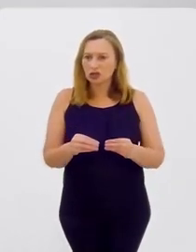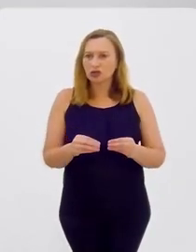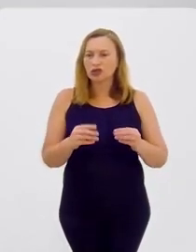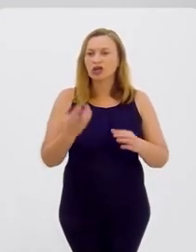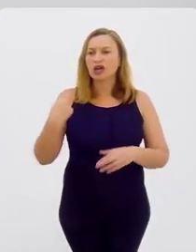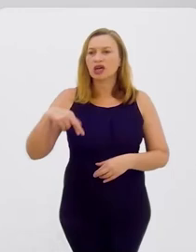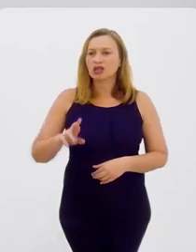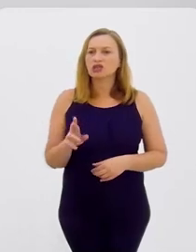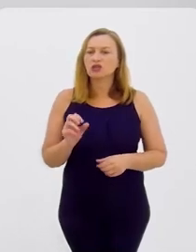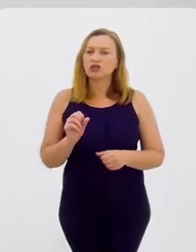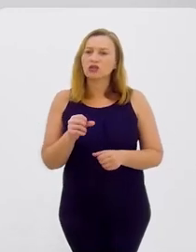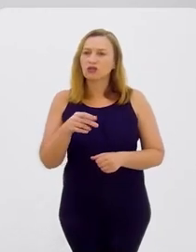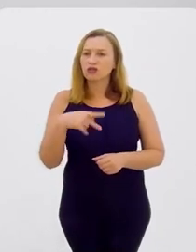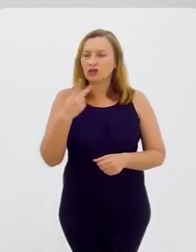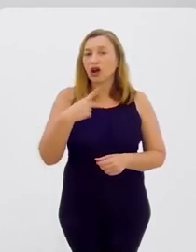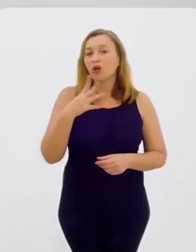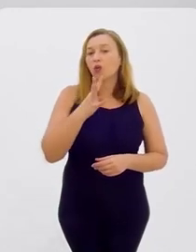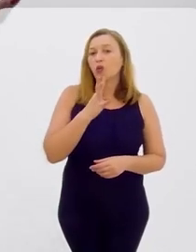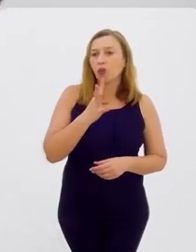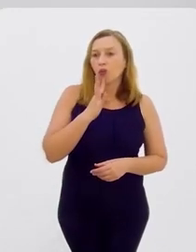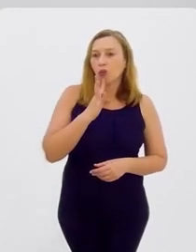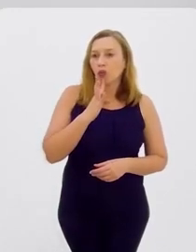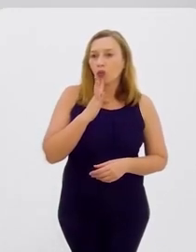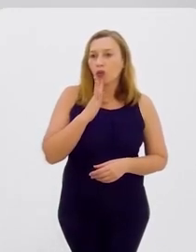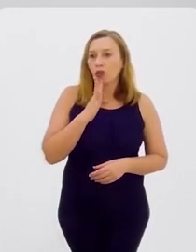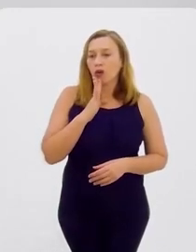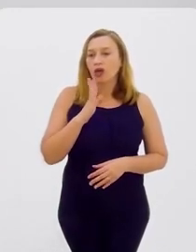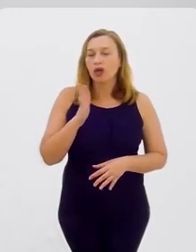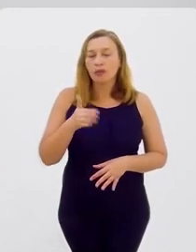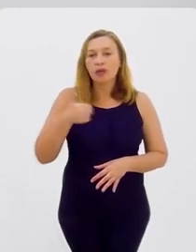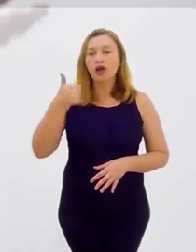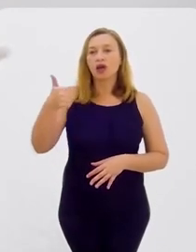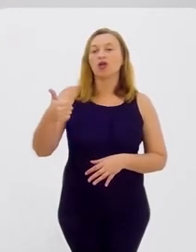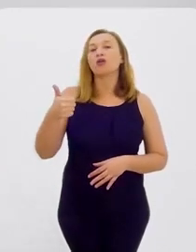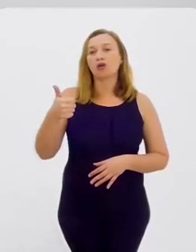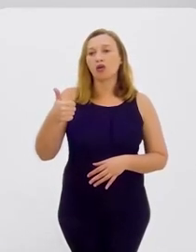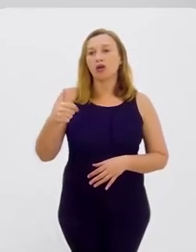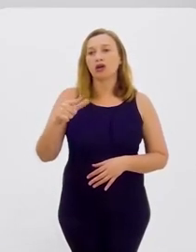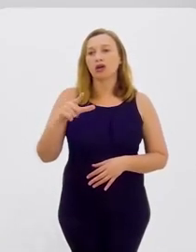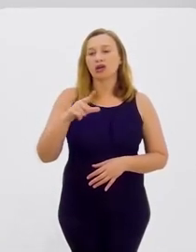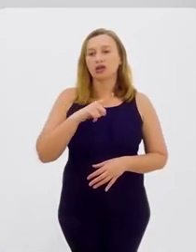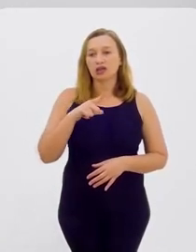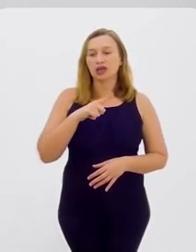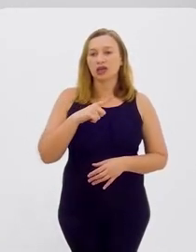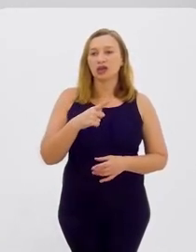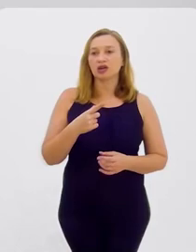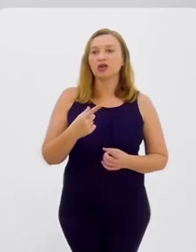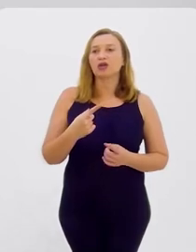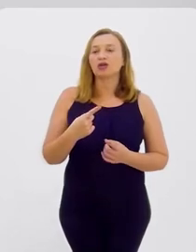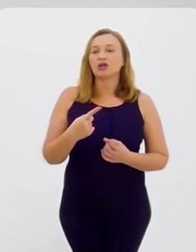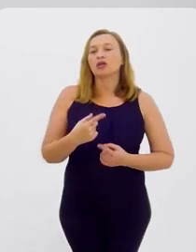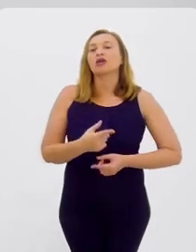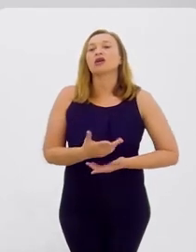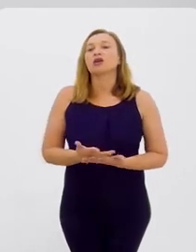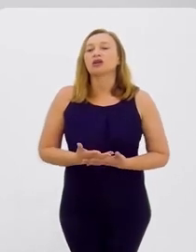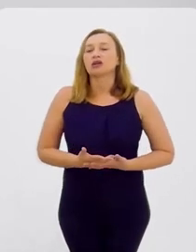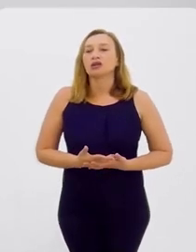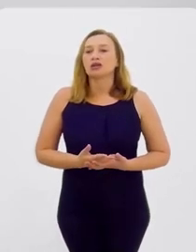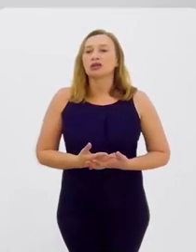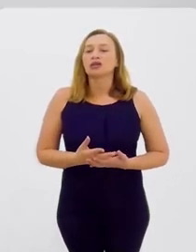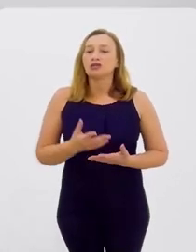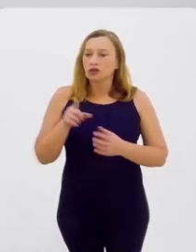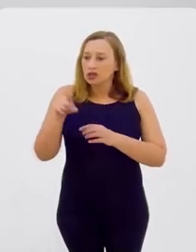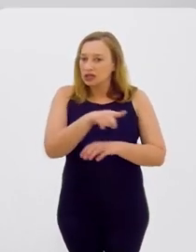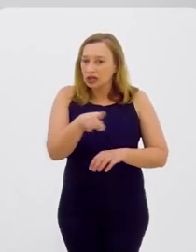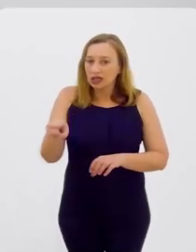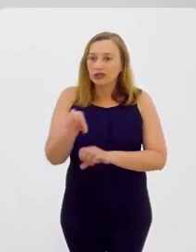que o Instituto Ética e Religião fala. O conhecimento é a maior desconstrução que existe da intolerância, né? Exatamente. Então, acho